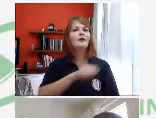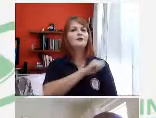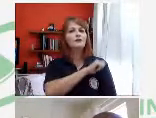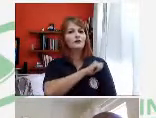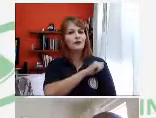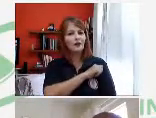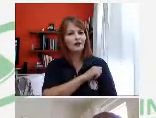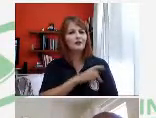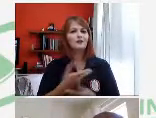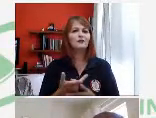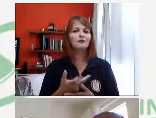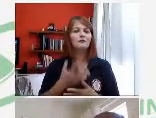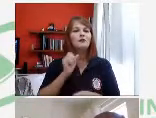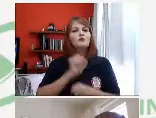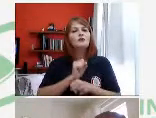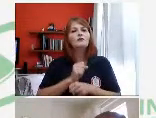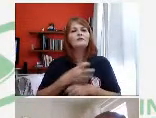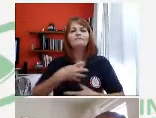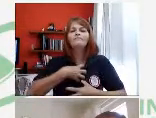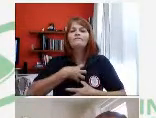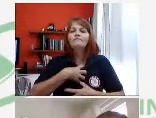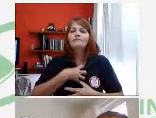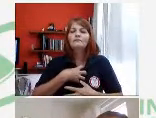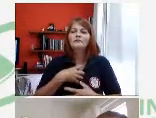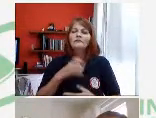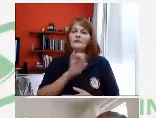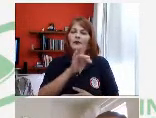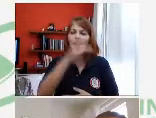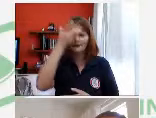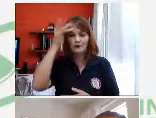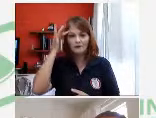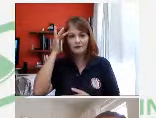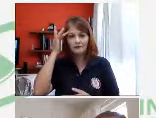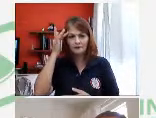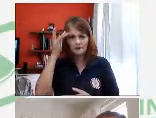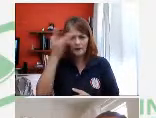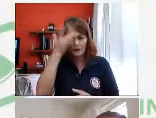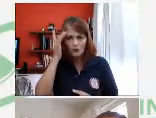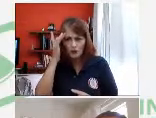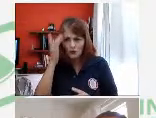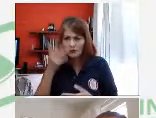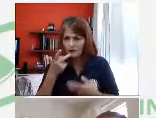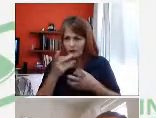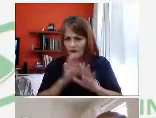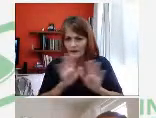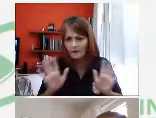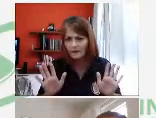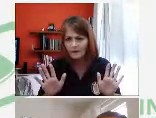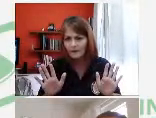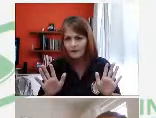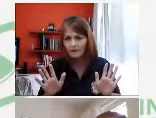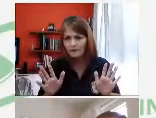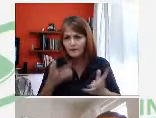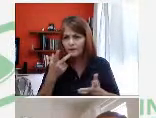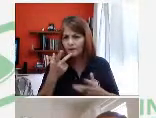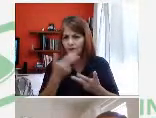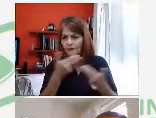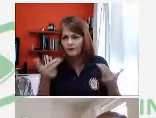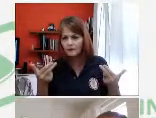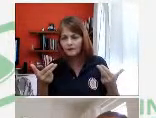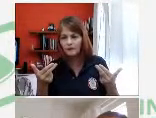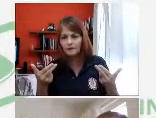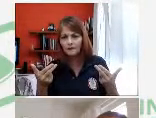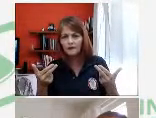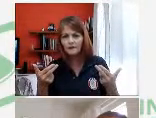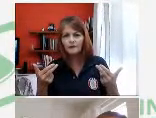esperamos realmente fazer sentido para vocês. Tá bom? Alguém mais quer colocar? Alguém quer colocar algo mais? Sim,